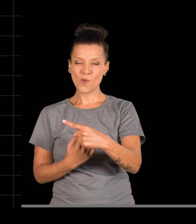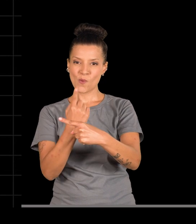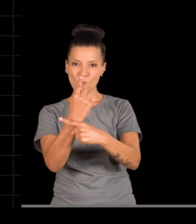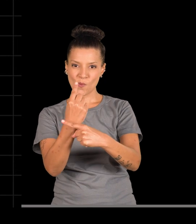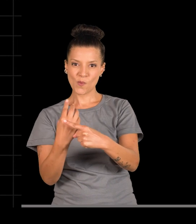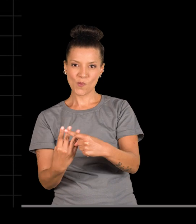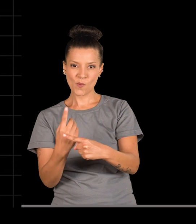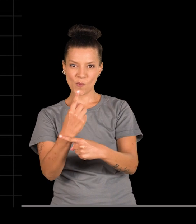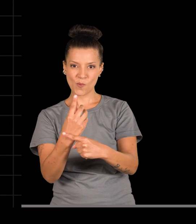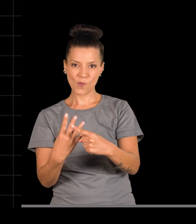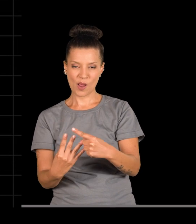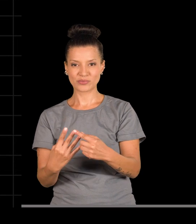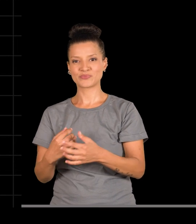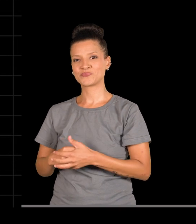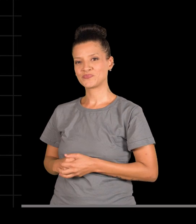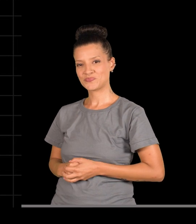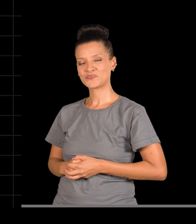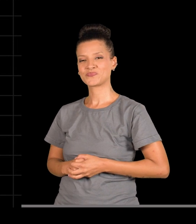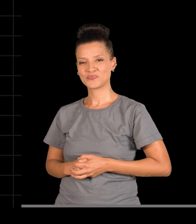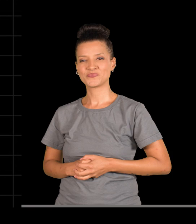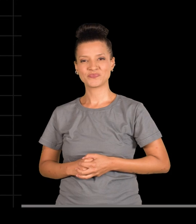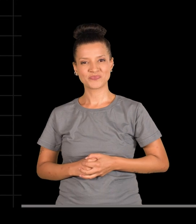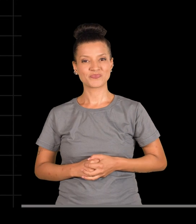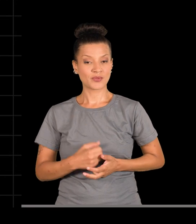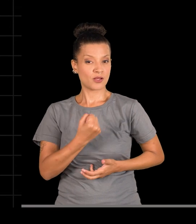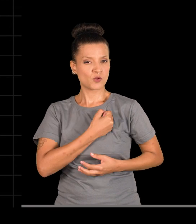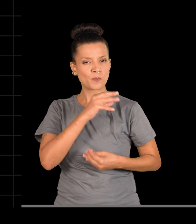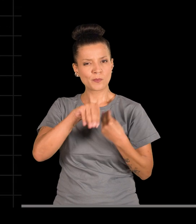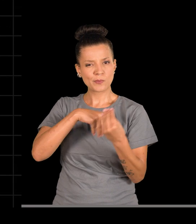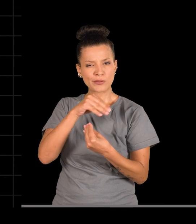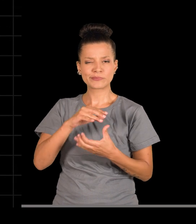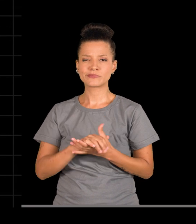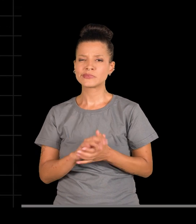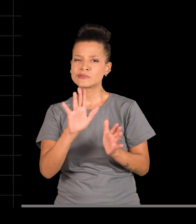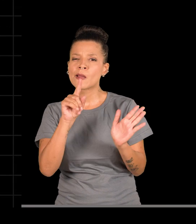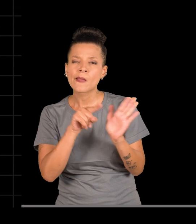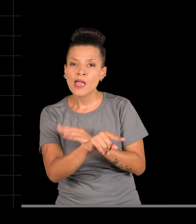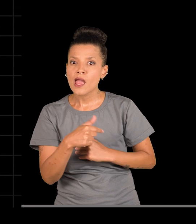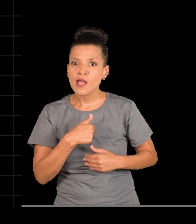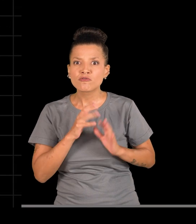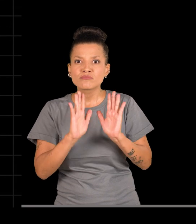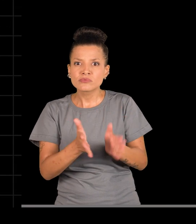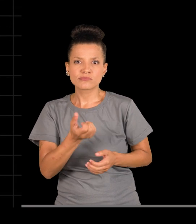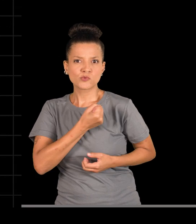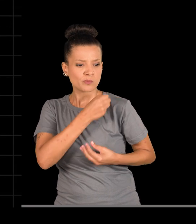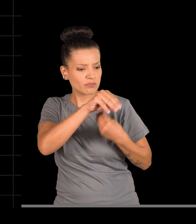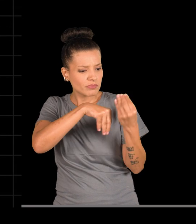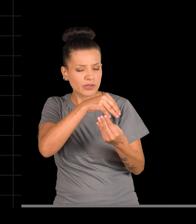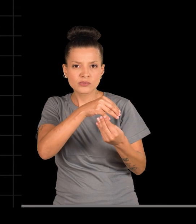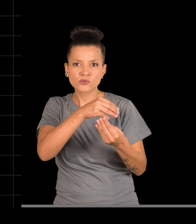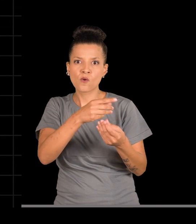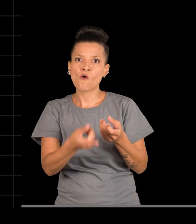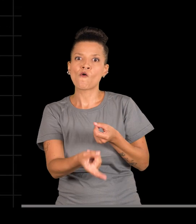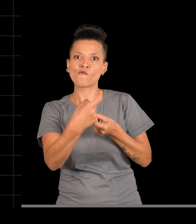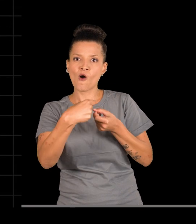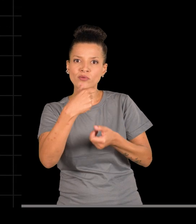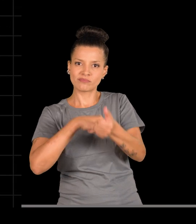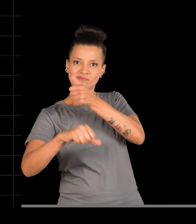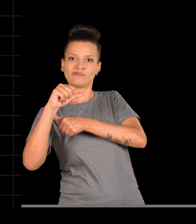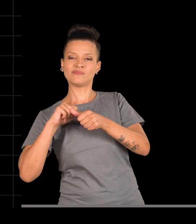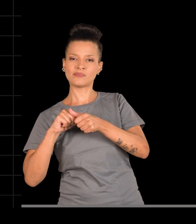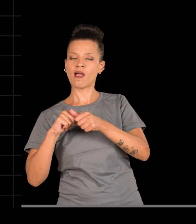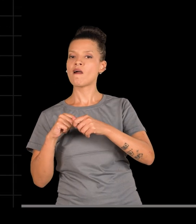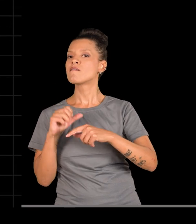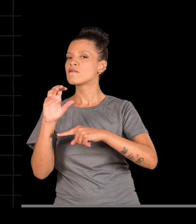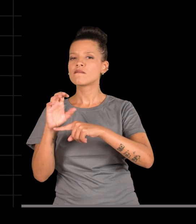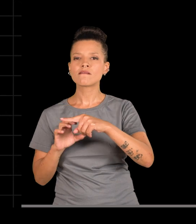fração 5/4 representa na forma de número misto. É isso aí. Mas professor, e se eu tiver um número misto e quiser calcular a fração que ele representa?